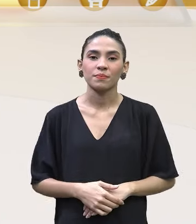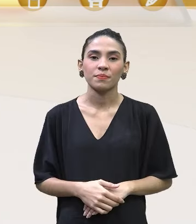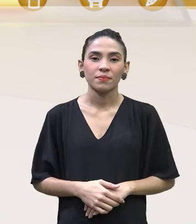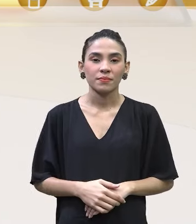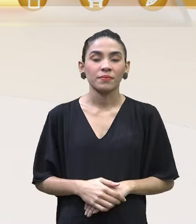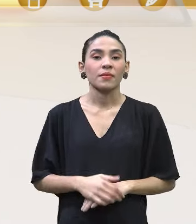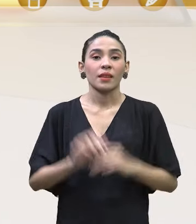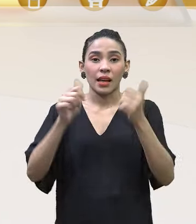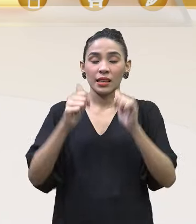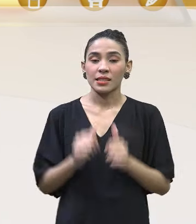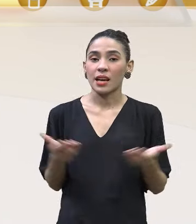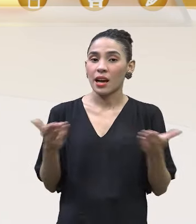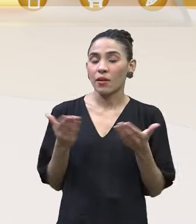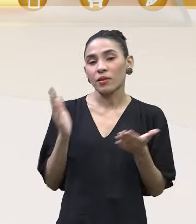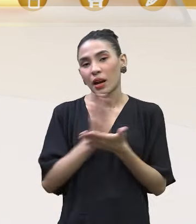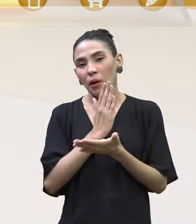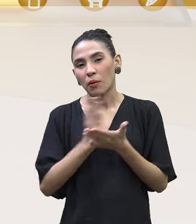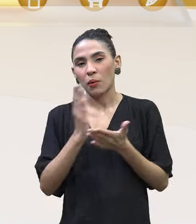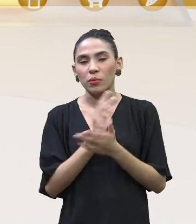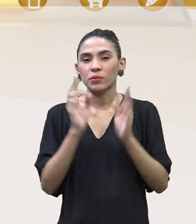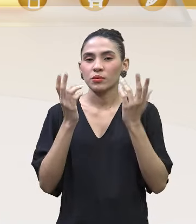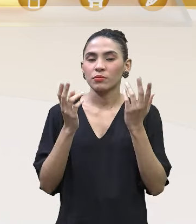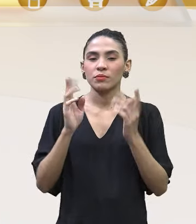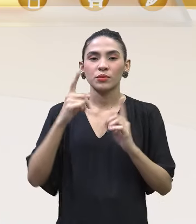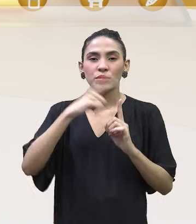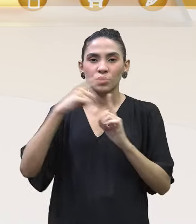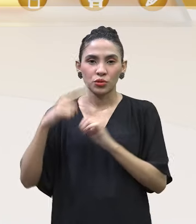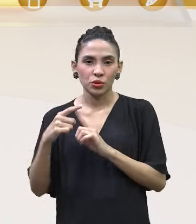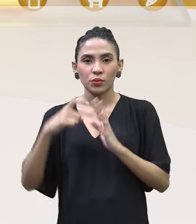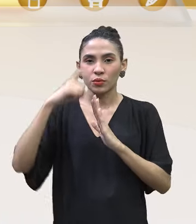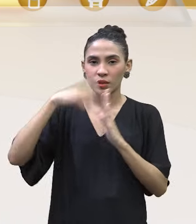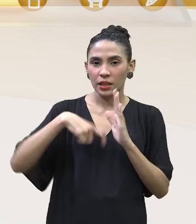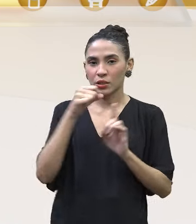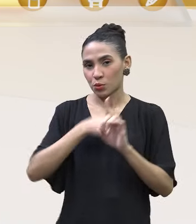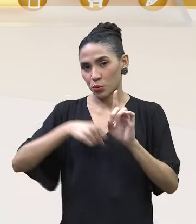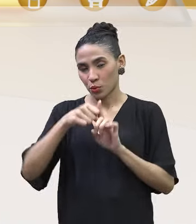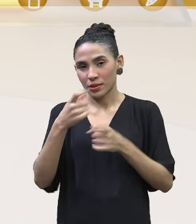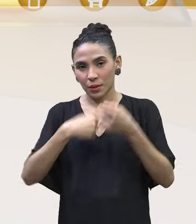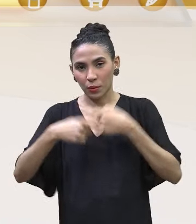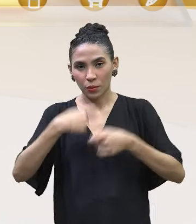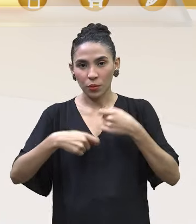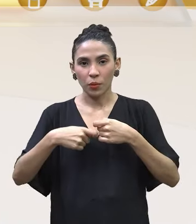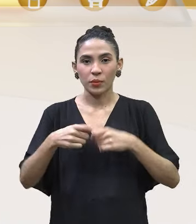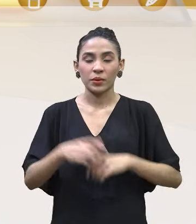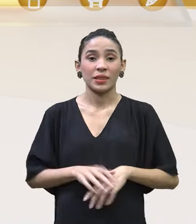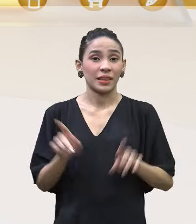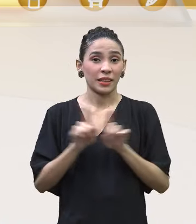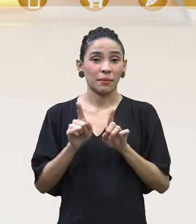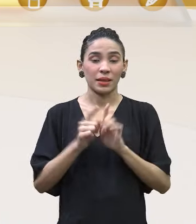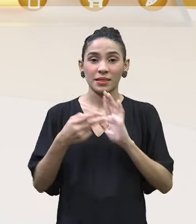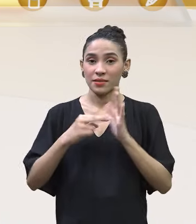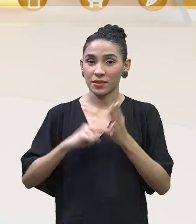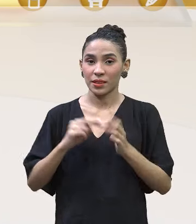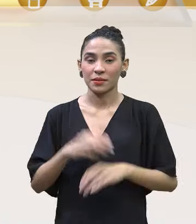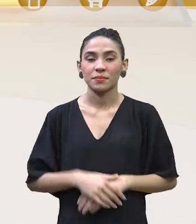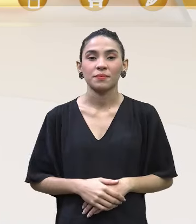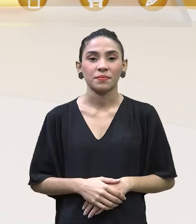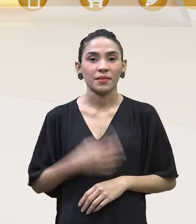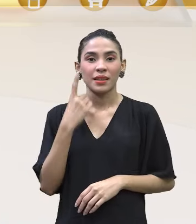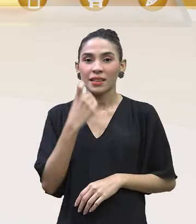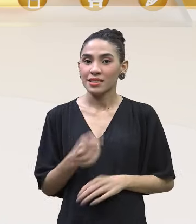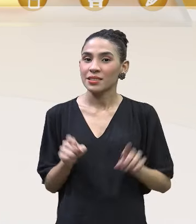vamos analisar aqui alguns dos principais tipos de taxas socioeconômicas e seu significado Exatamente é muito